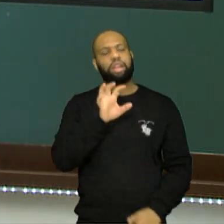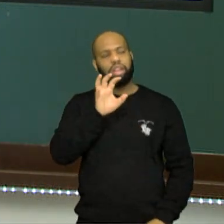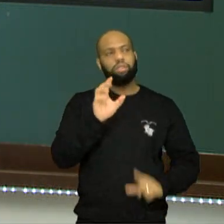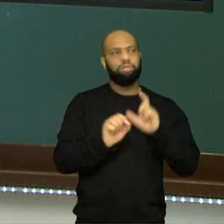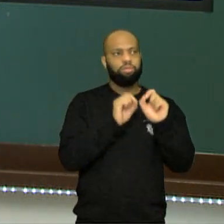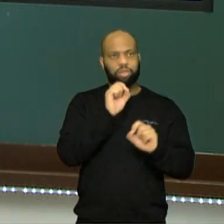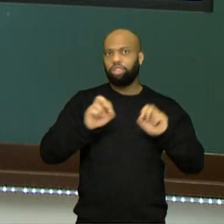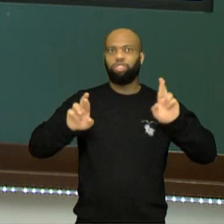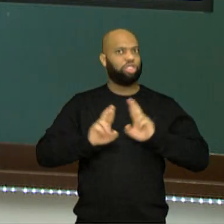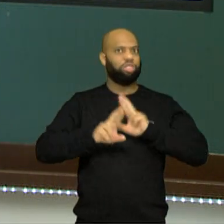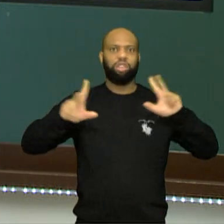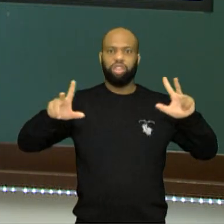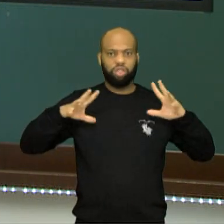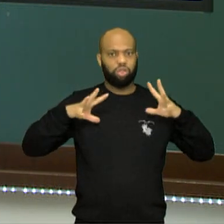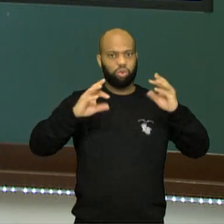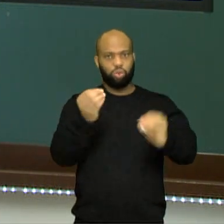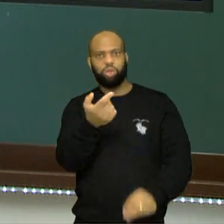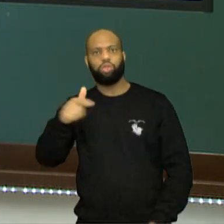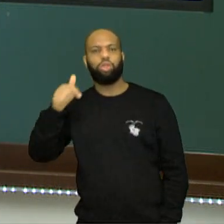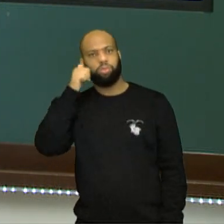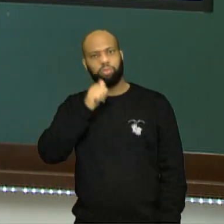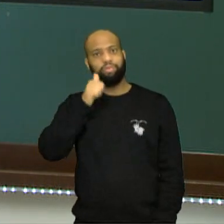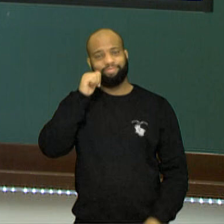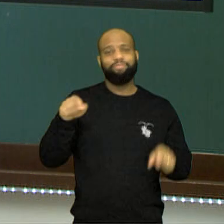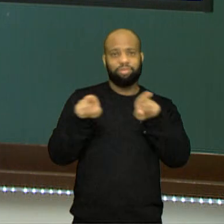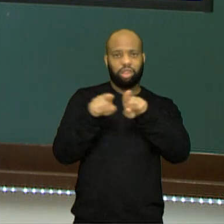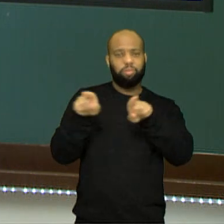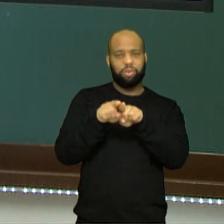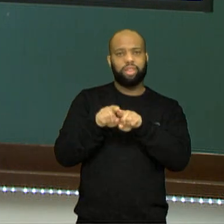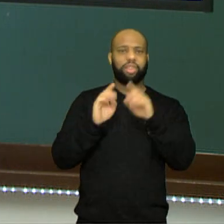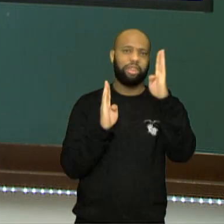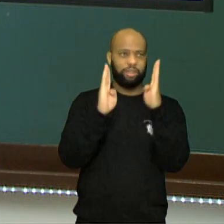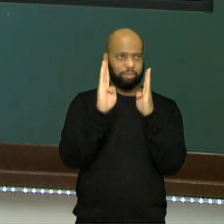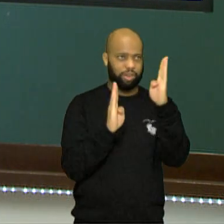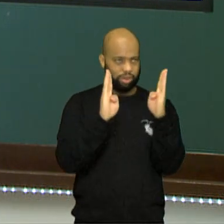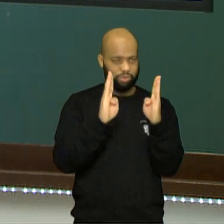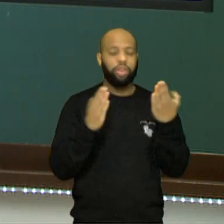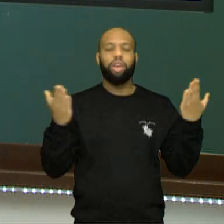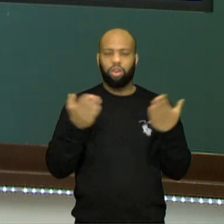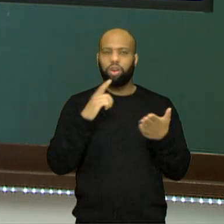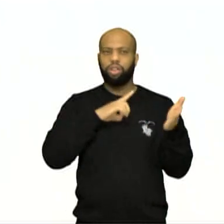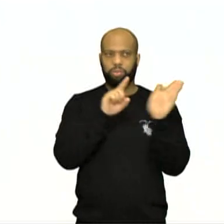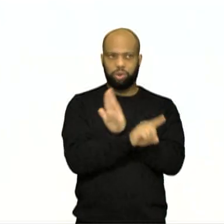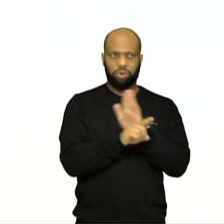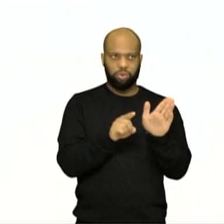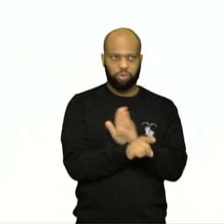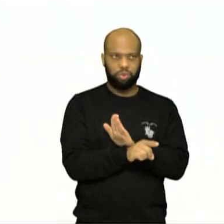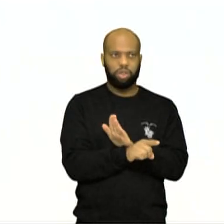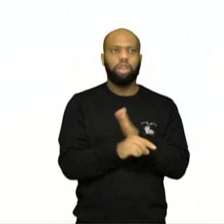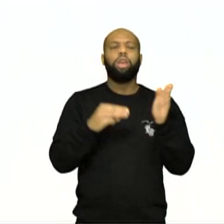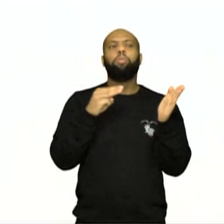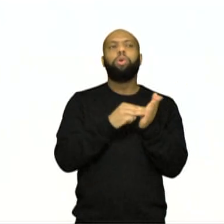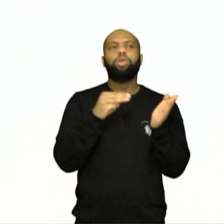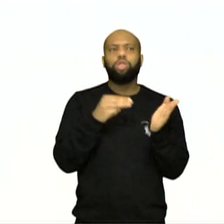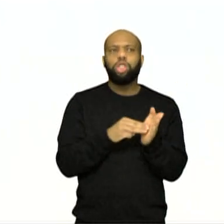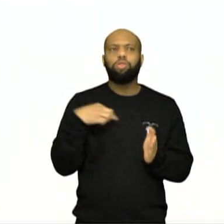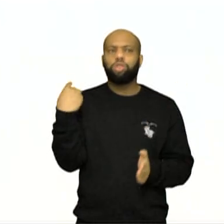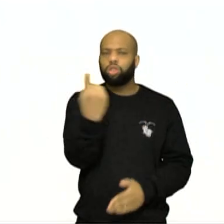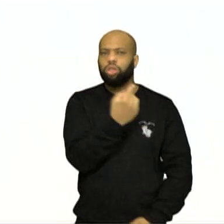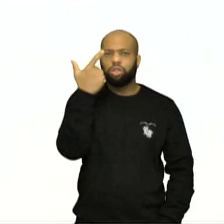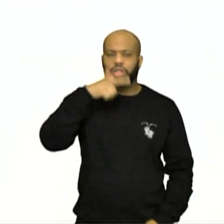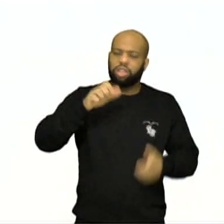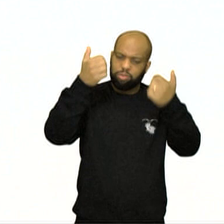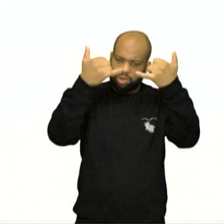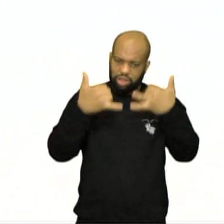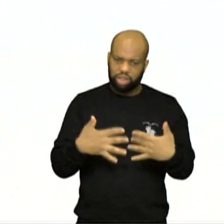totalmente diferenciada das mulheres da época, né, pessoal? Então, por qual motivo podemos dizer